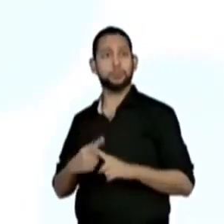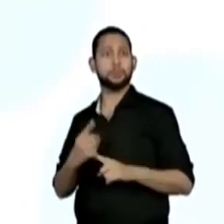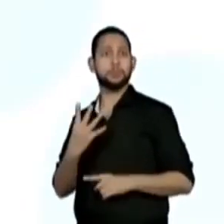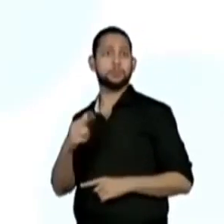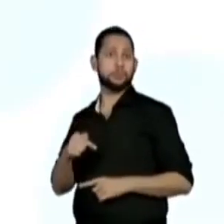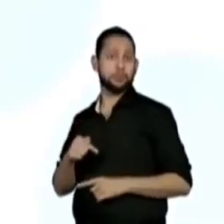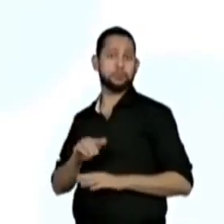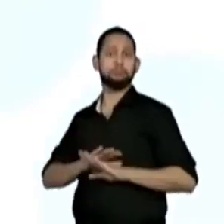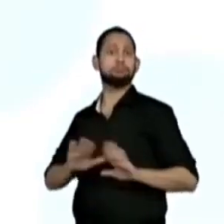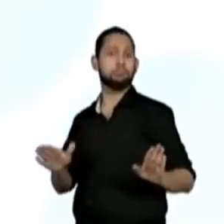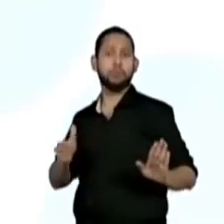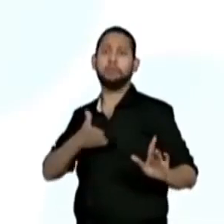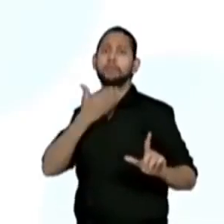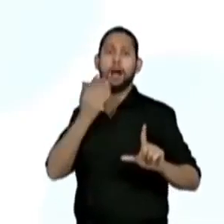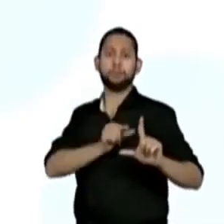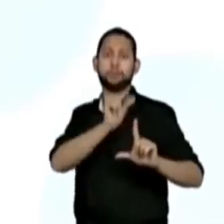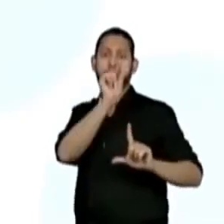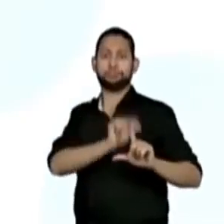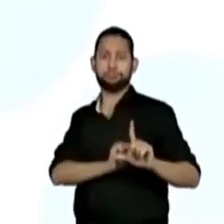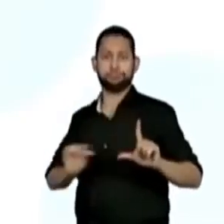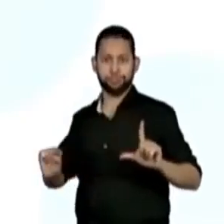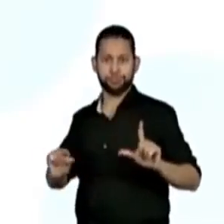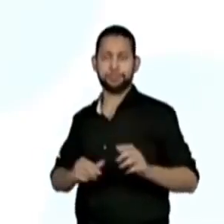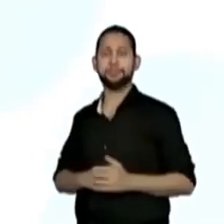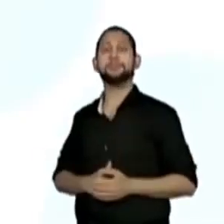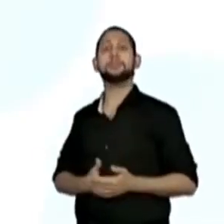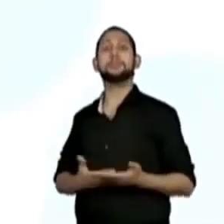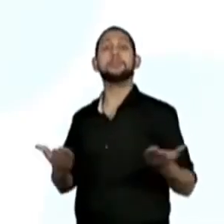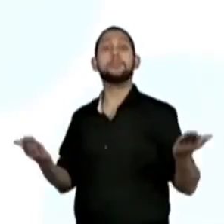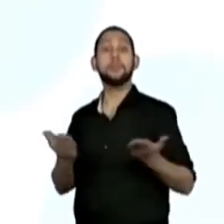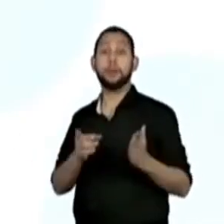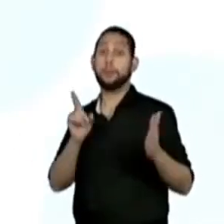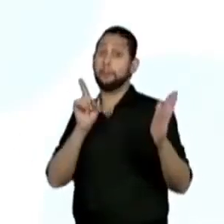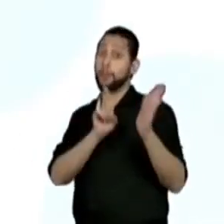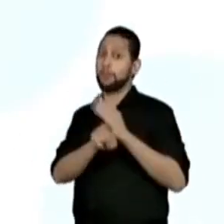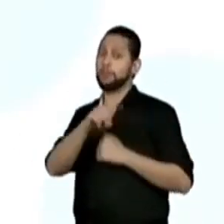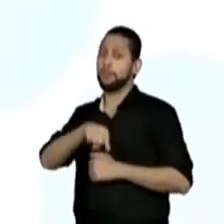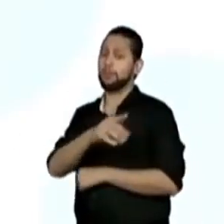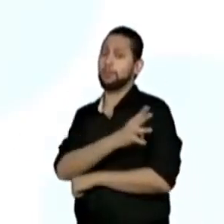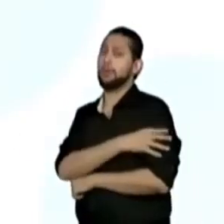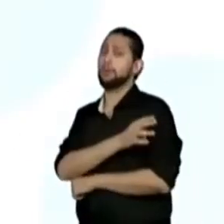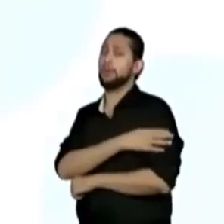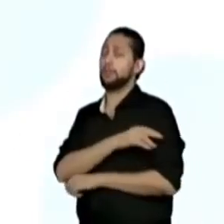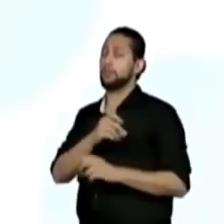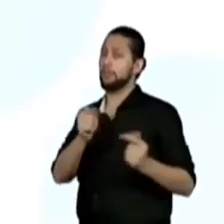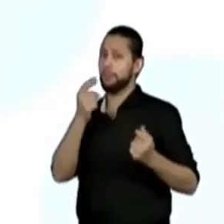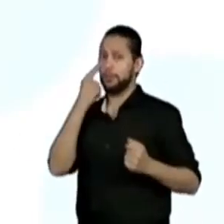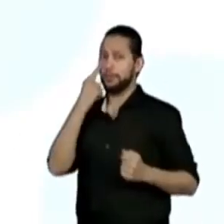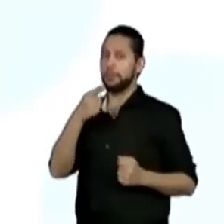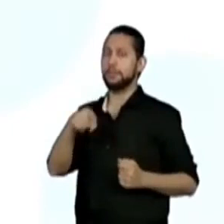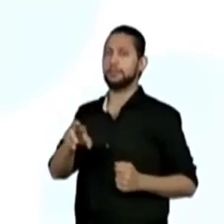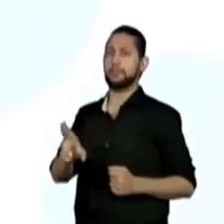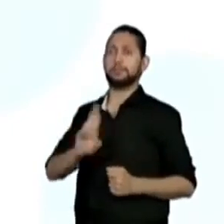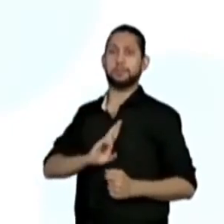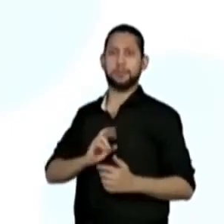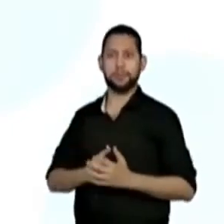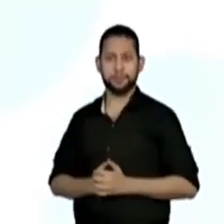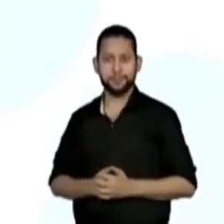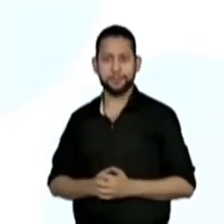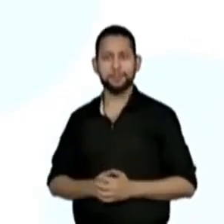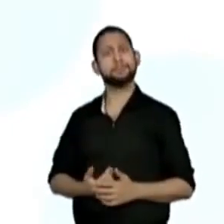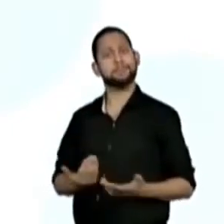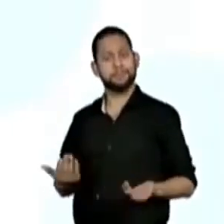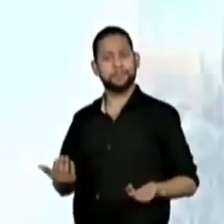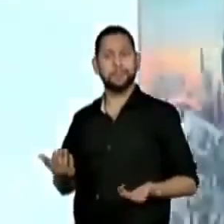tá fácil OK pergunta pro quto ano e se tem aluno aí eu quero a resposta se